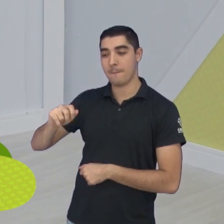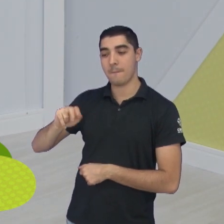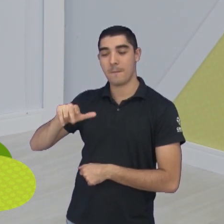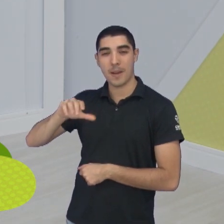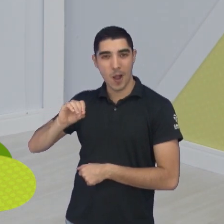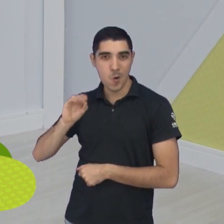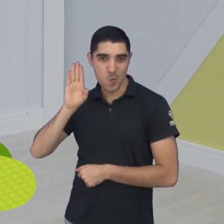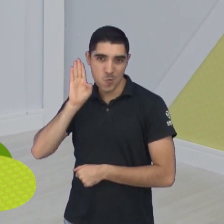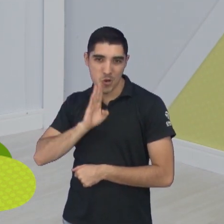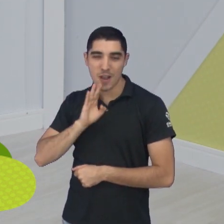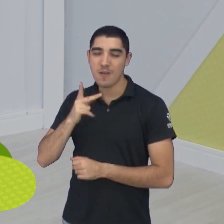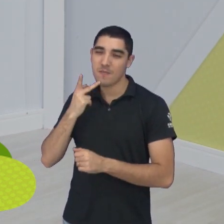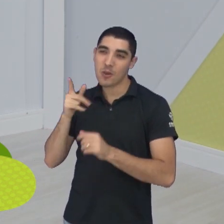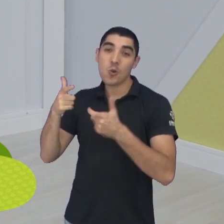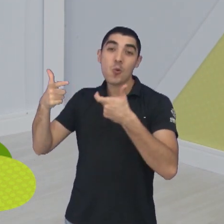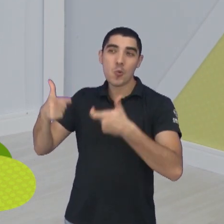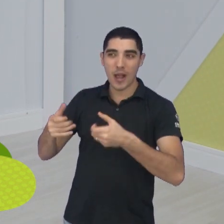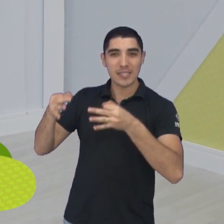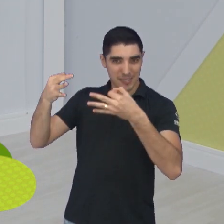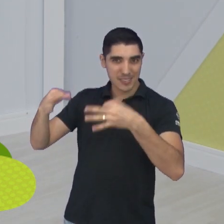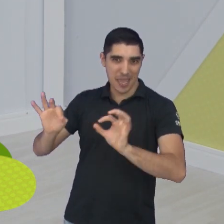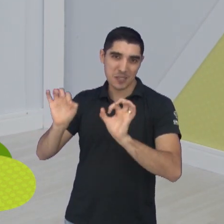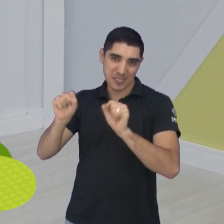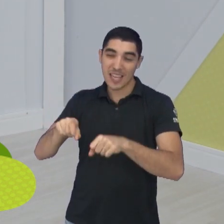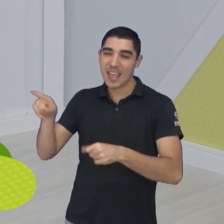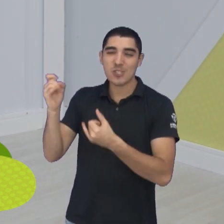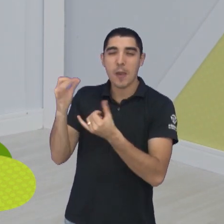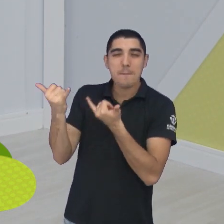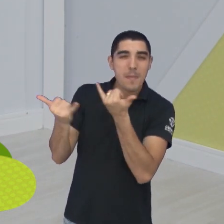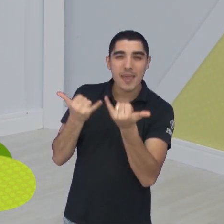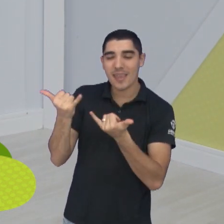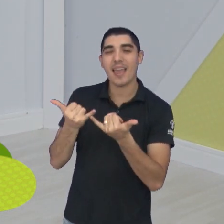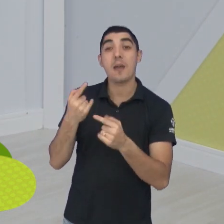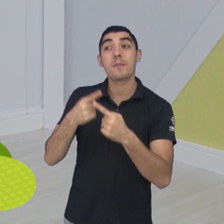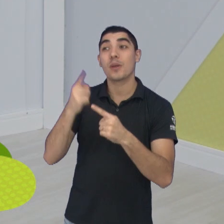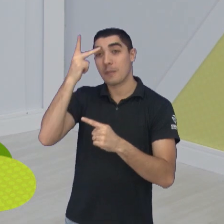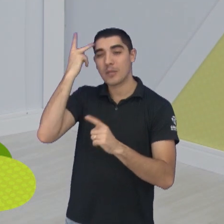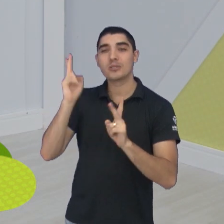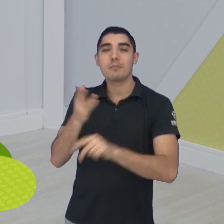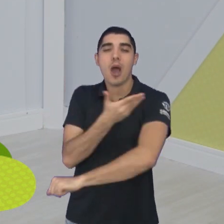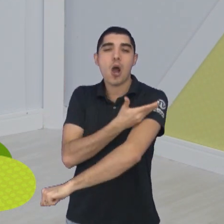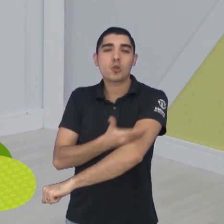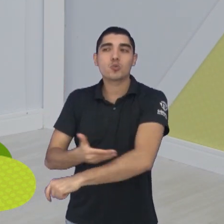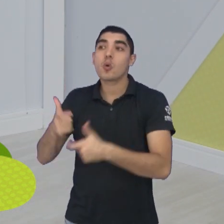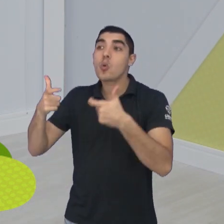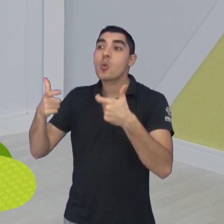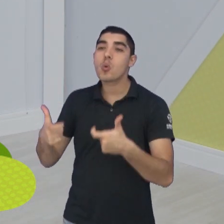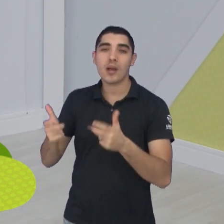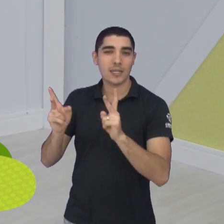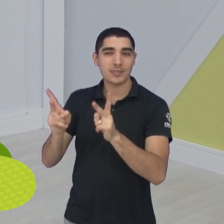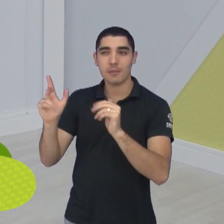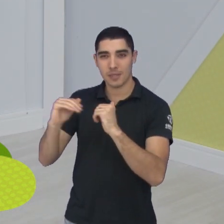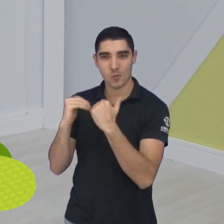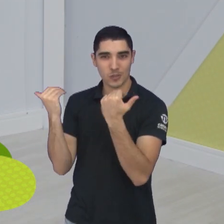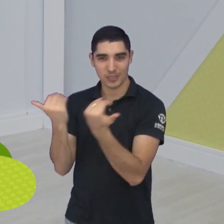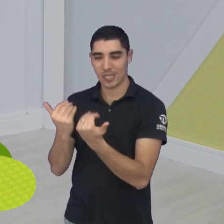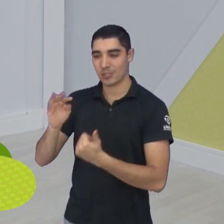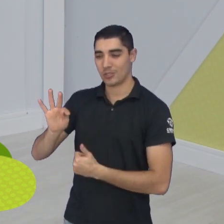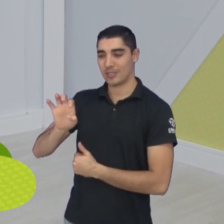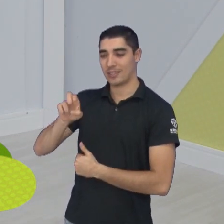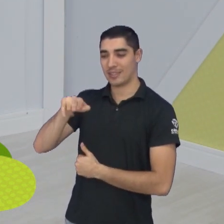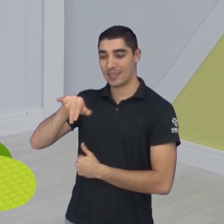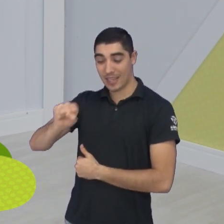essa brincadeira, porque o torcedor que acompanha o futsal está acostumado a ver o jogo lá no ginásio Lineu de Moura. Então, para enfatizar essa mudança